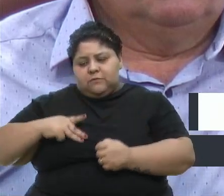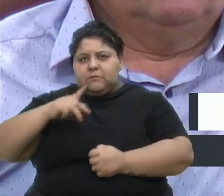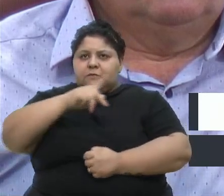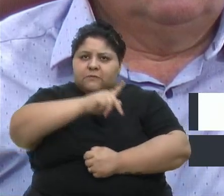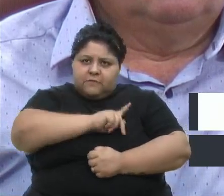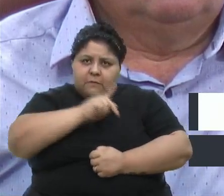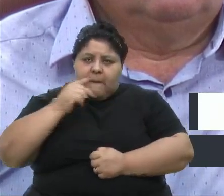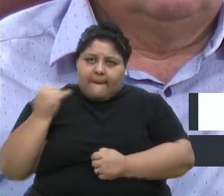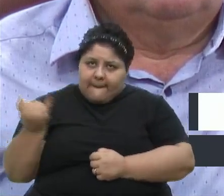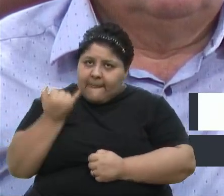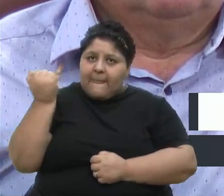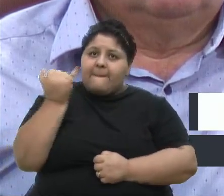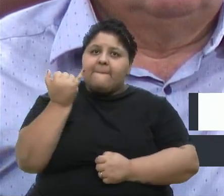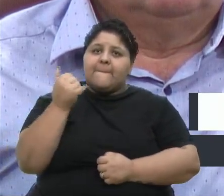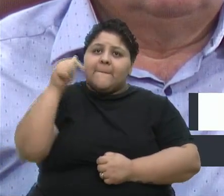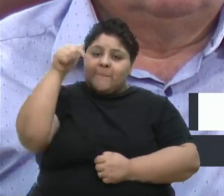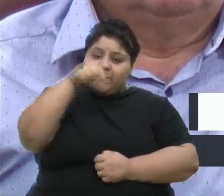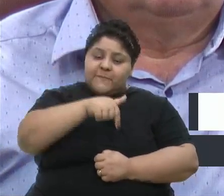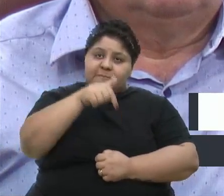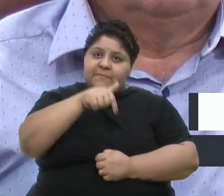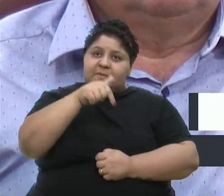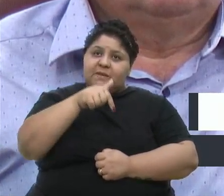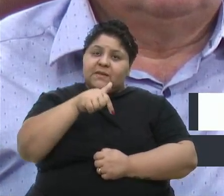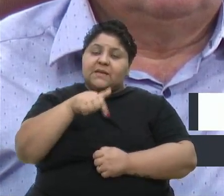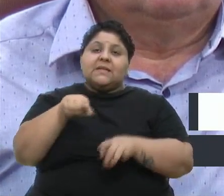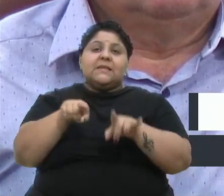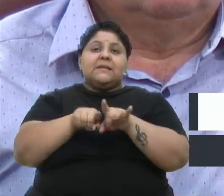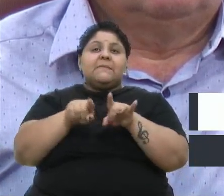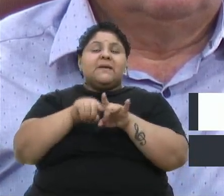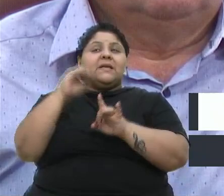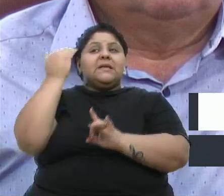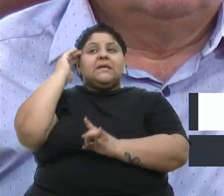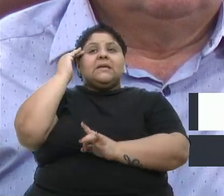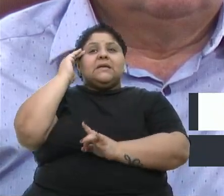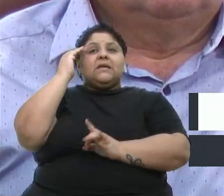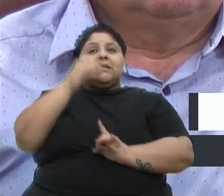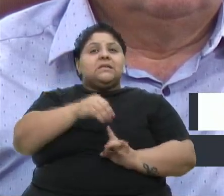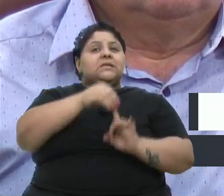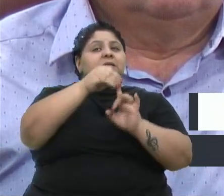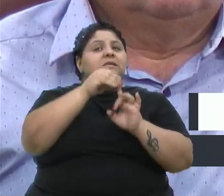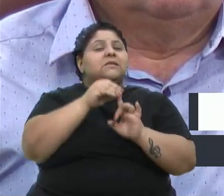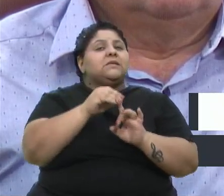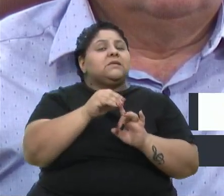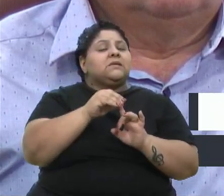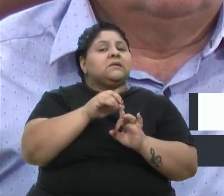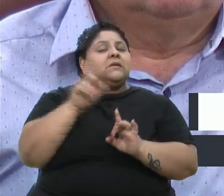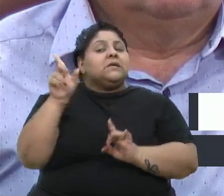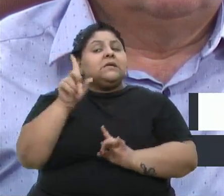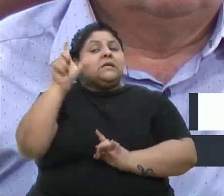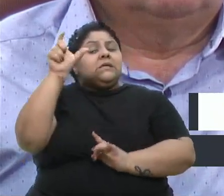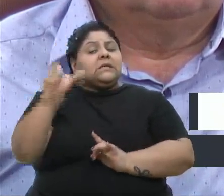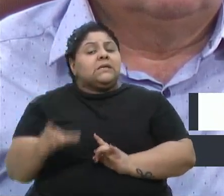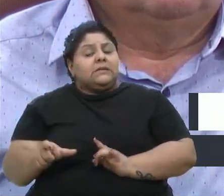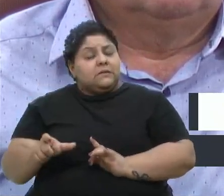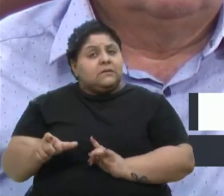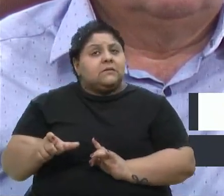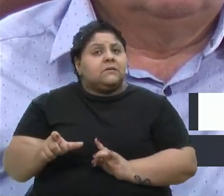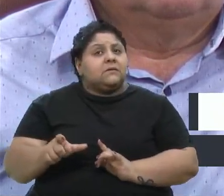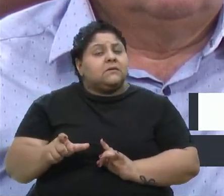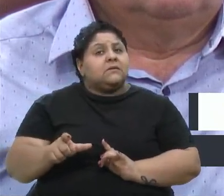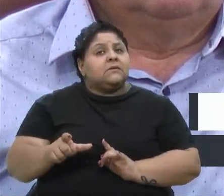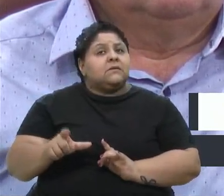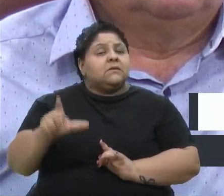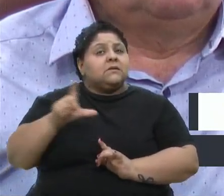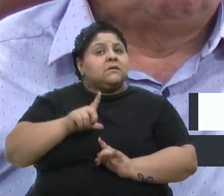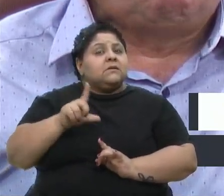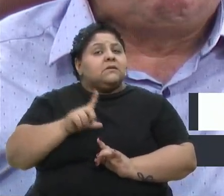importante deles estarem aqui, até para eles poderem entender, principalmente as questões daquelas pessoas que, pela uma